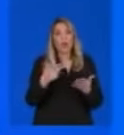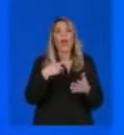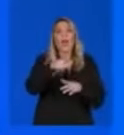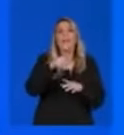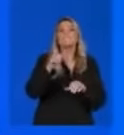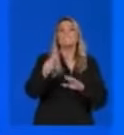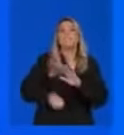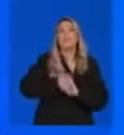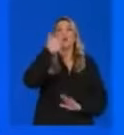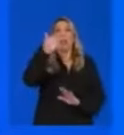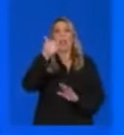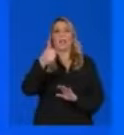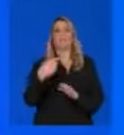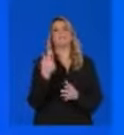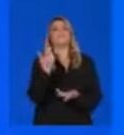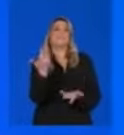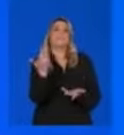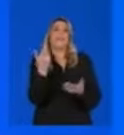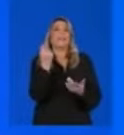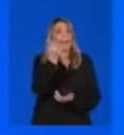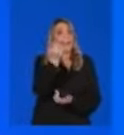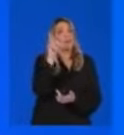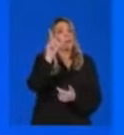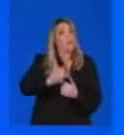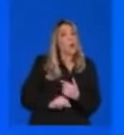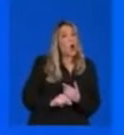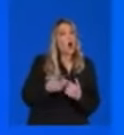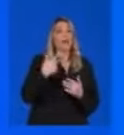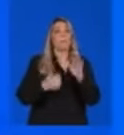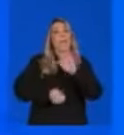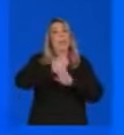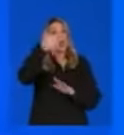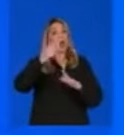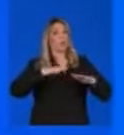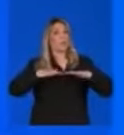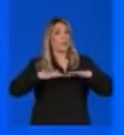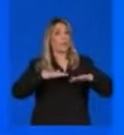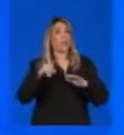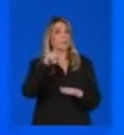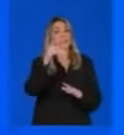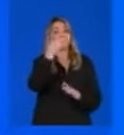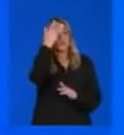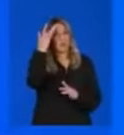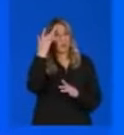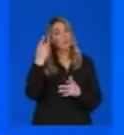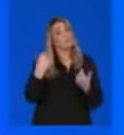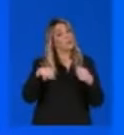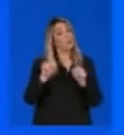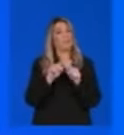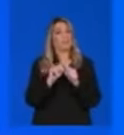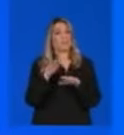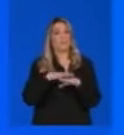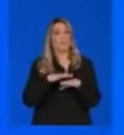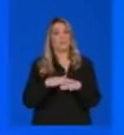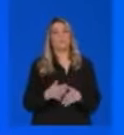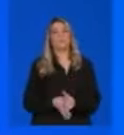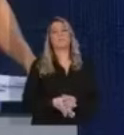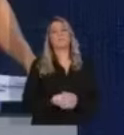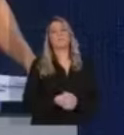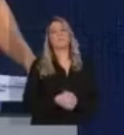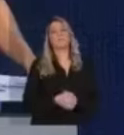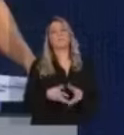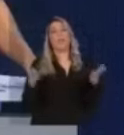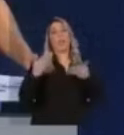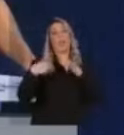física e tarifarios nosso cidadão isso é que nós vamos fazer pelas